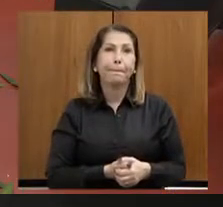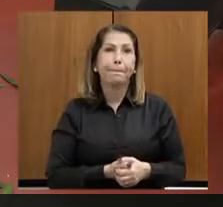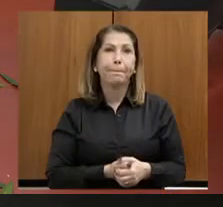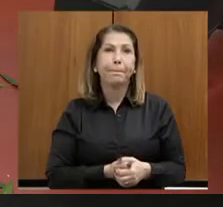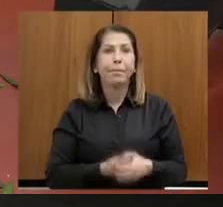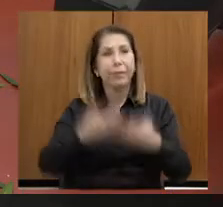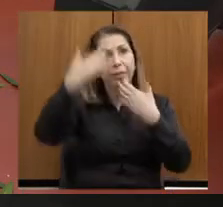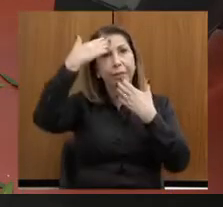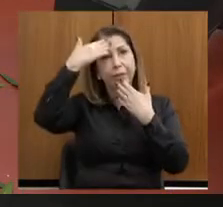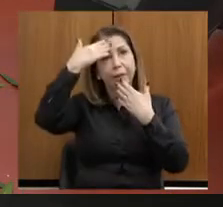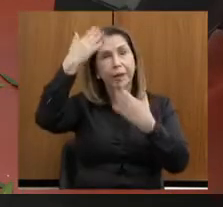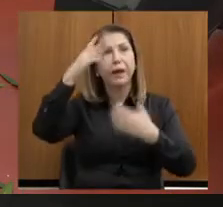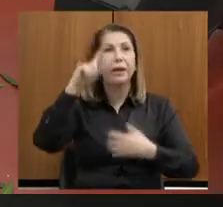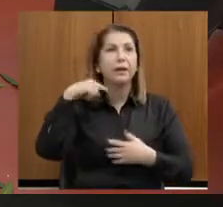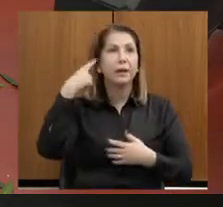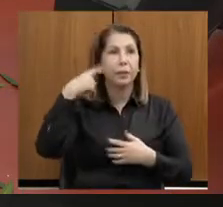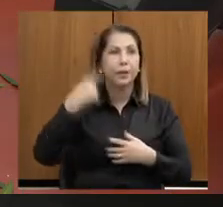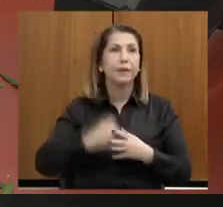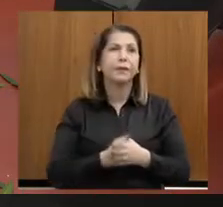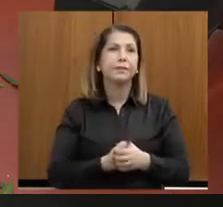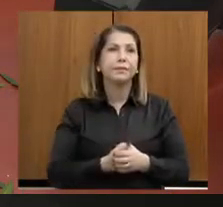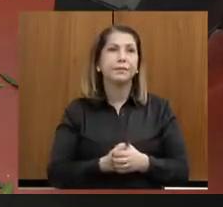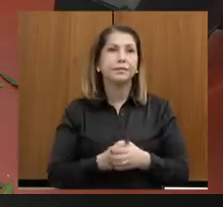muito obrigado a deputada